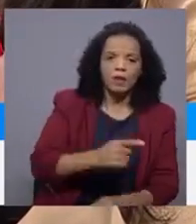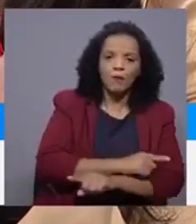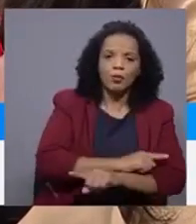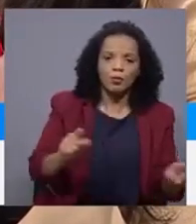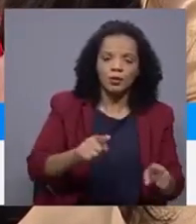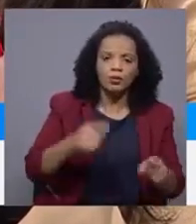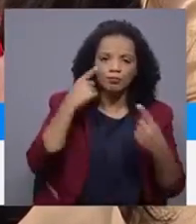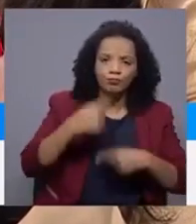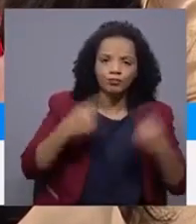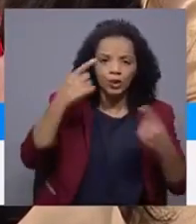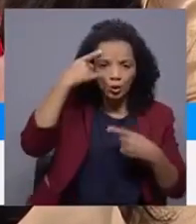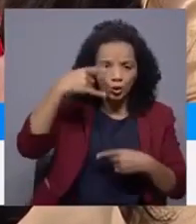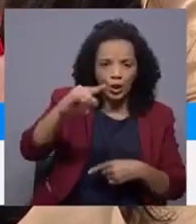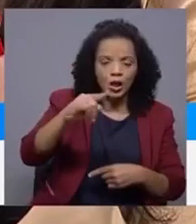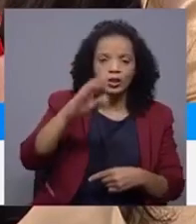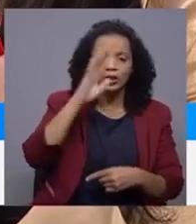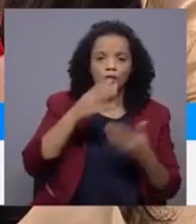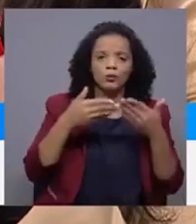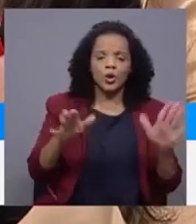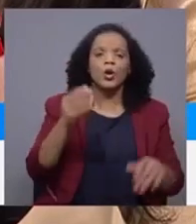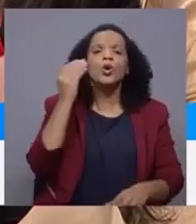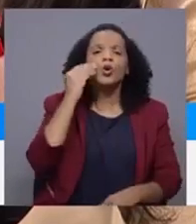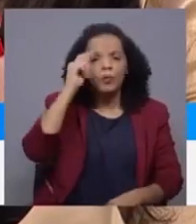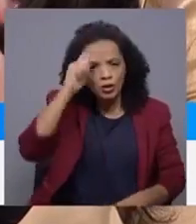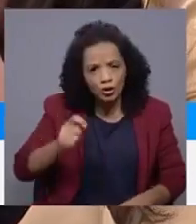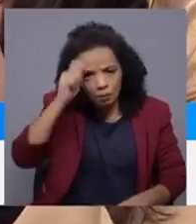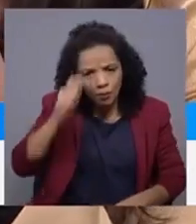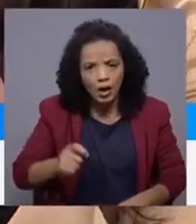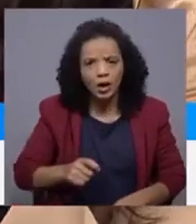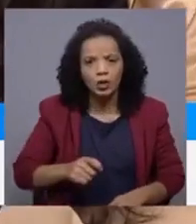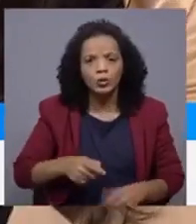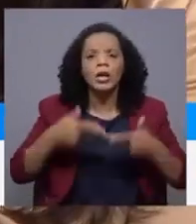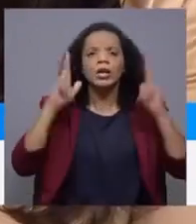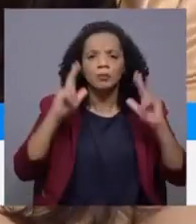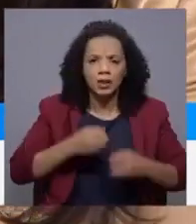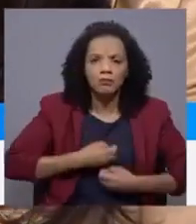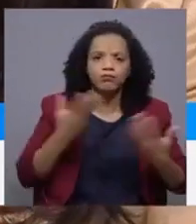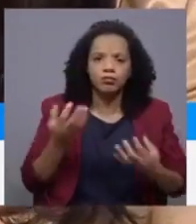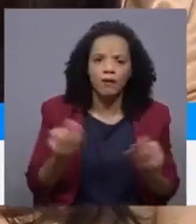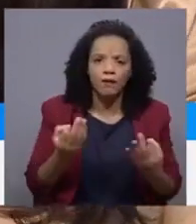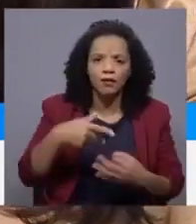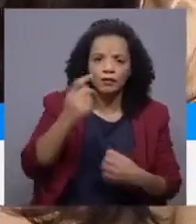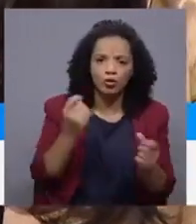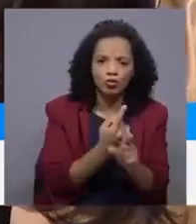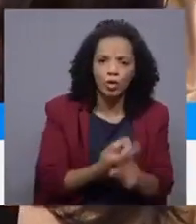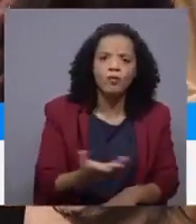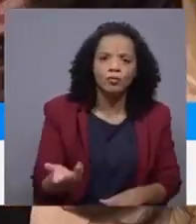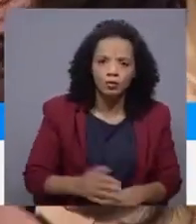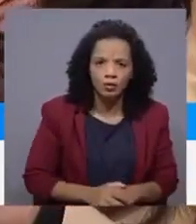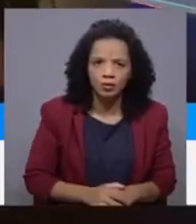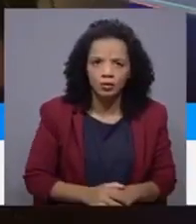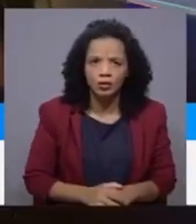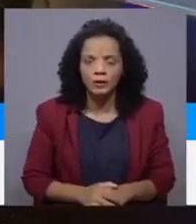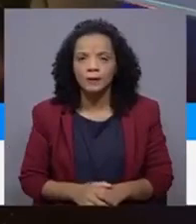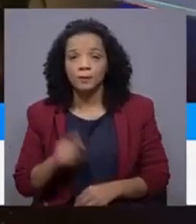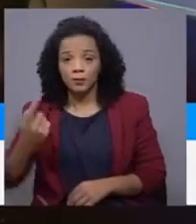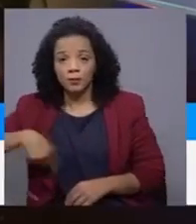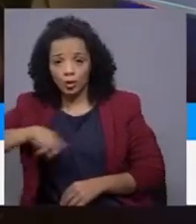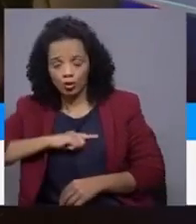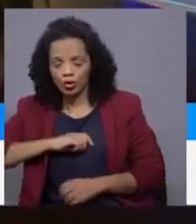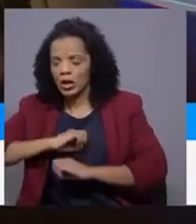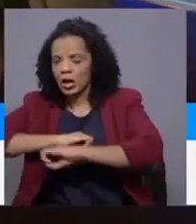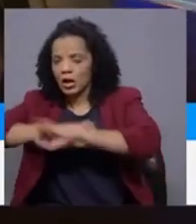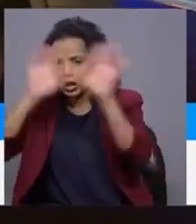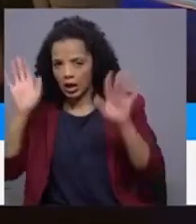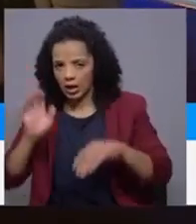proibidas de transmitir touradas em sinal aberto. Onde está o seu respeito pela liberdade de imprensa? Inês, não existe questão das touradas para avançarmos. Bom, para nós é muito